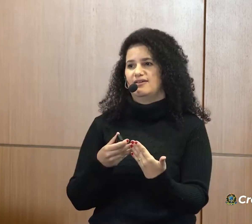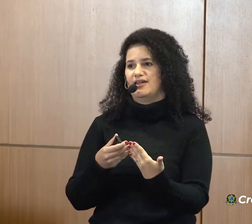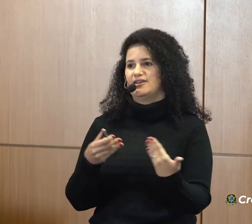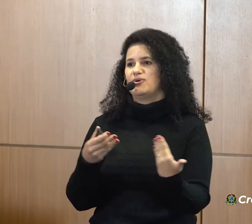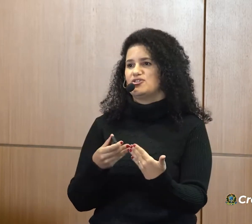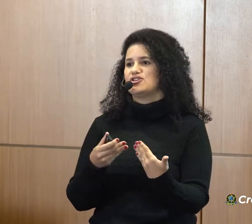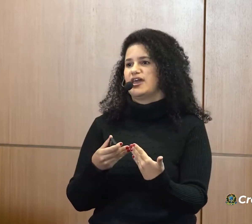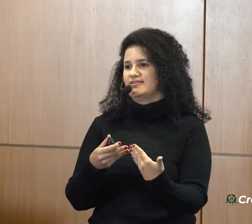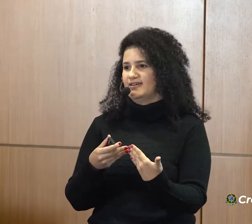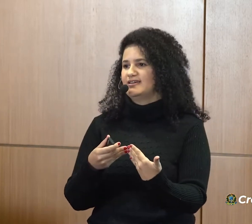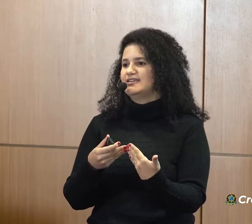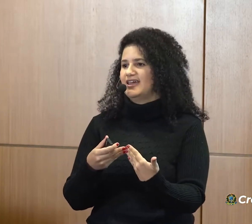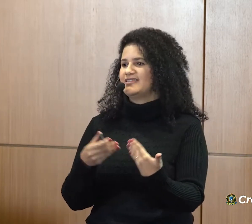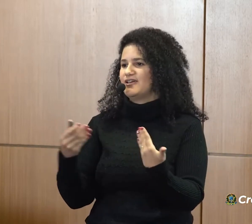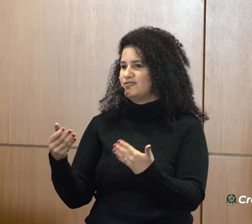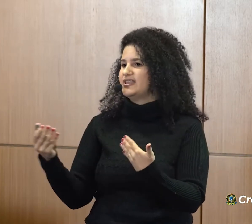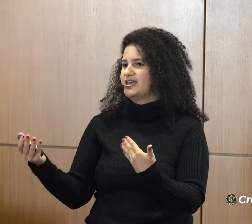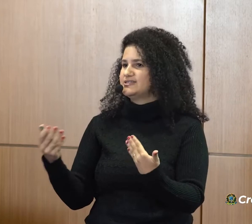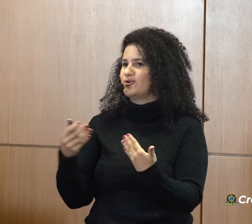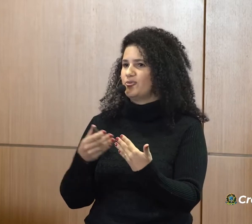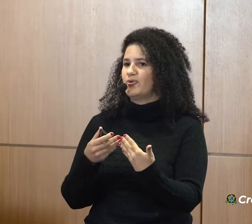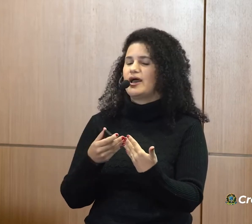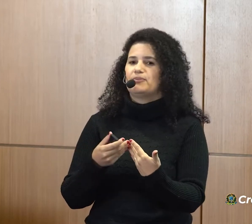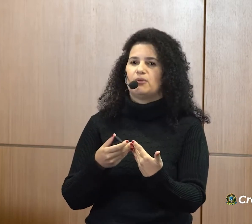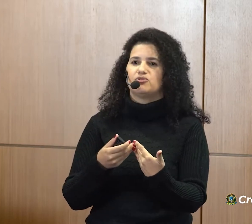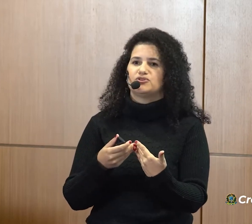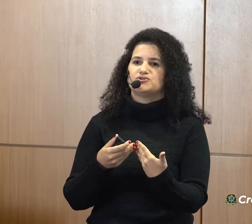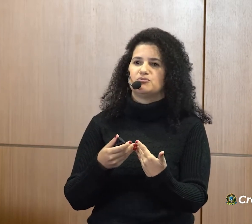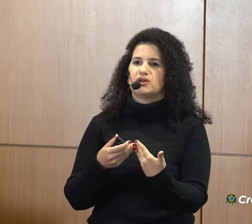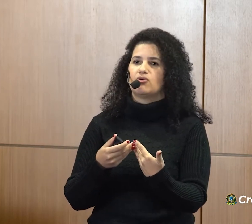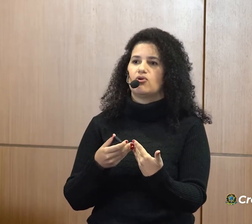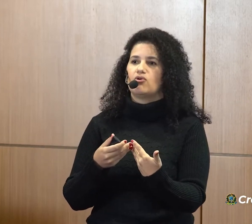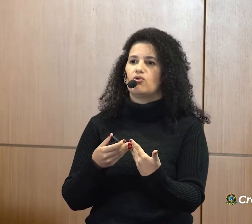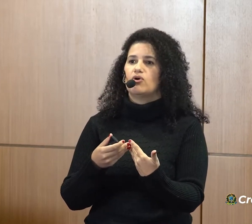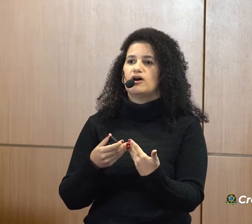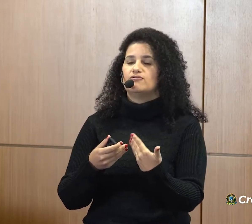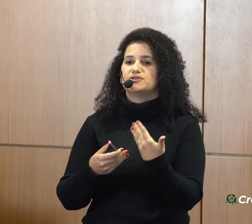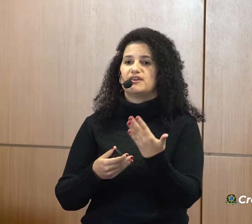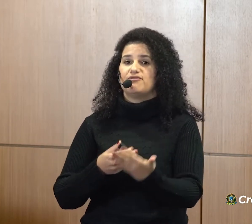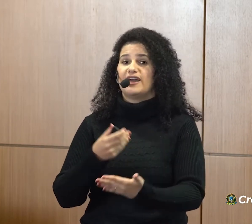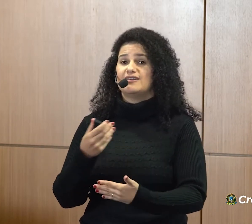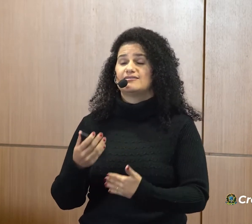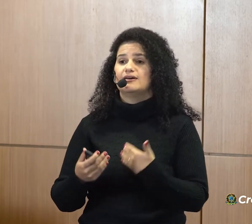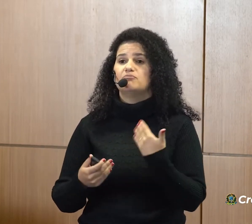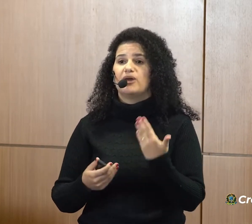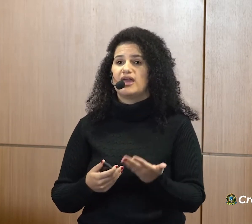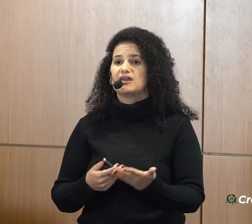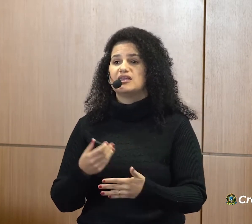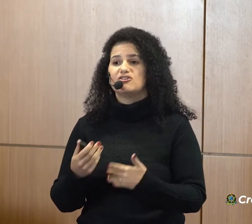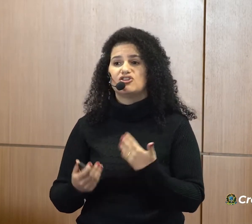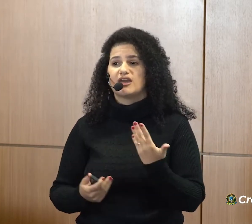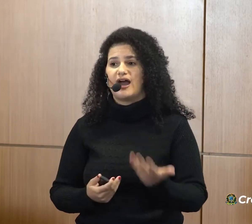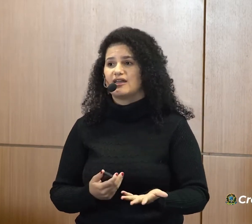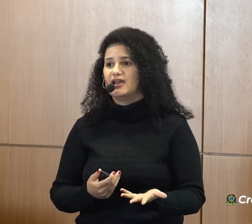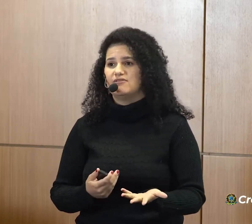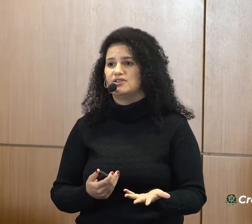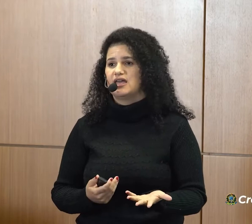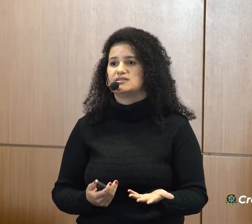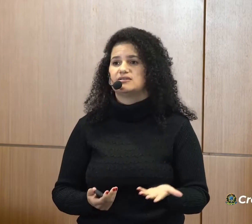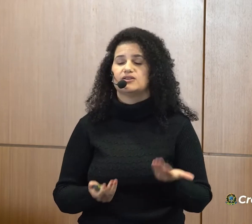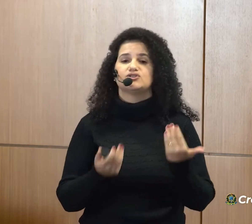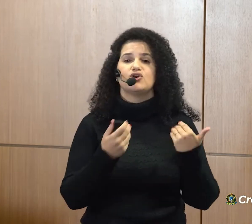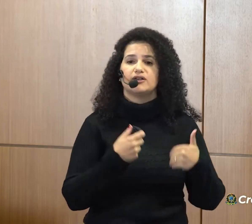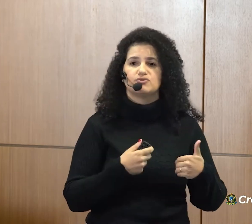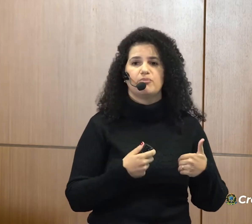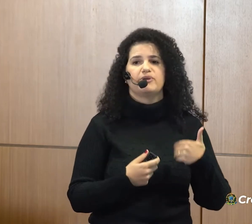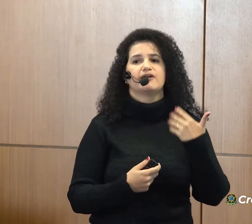assim, ela não é direta, né, da evidência, como a professora bem colocou. você vai também criticar aquela